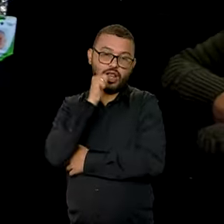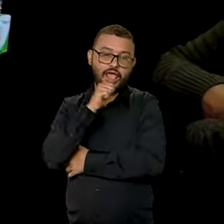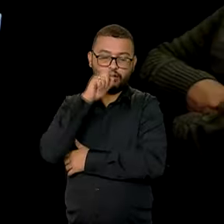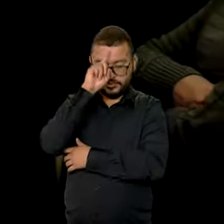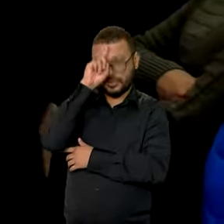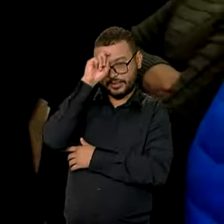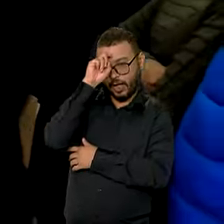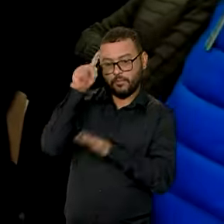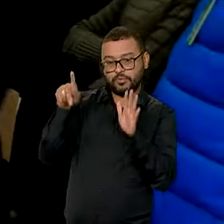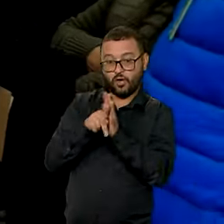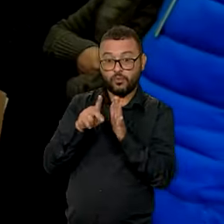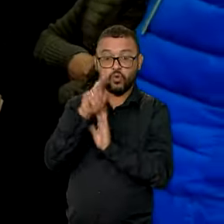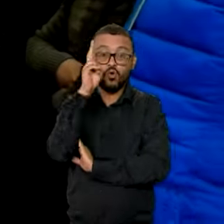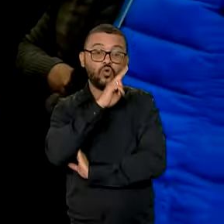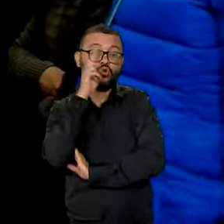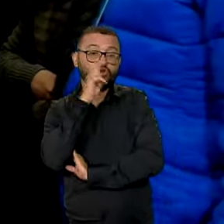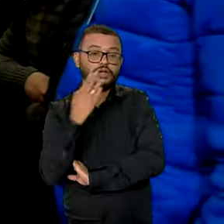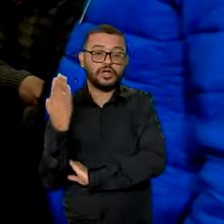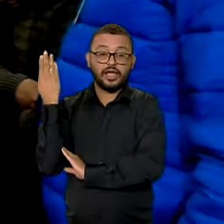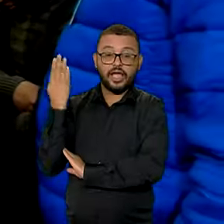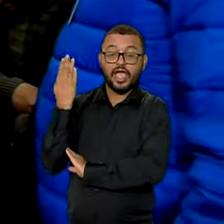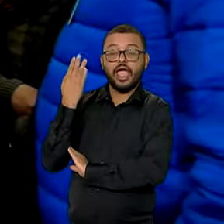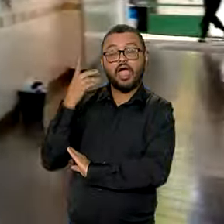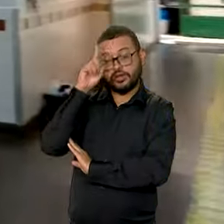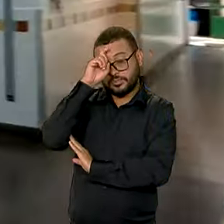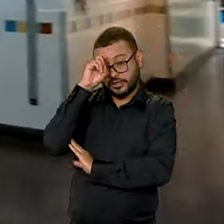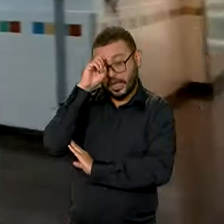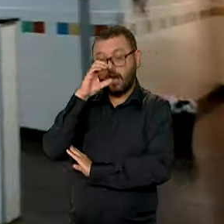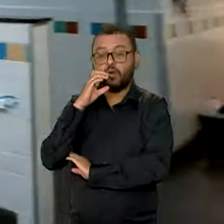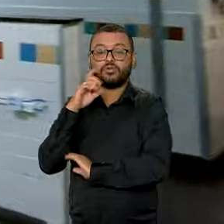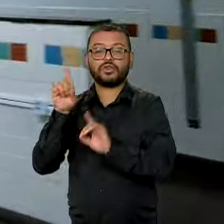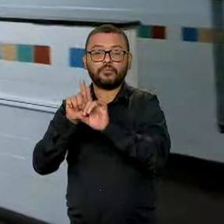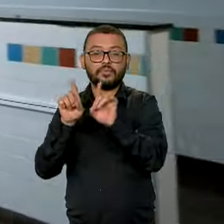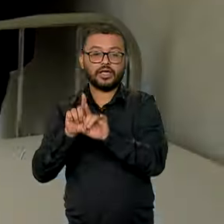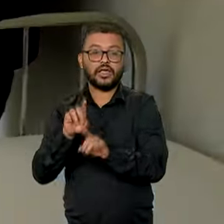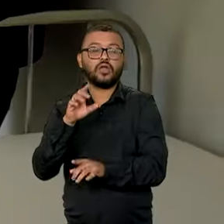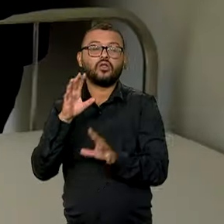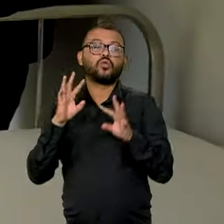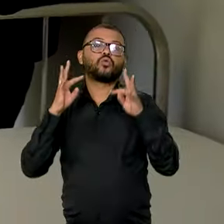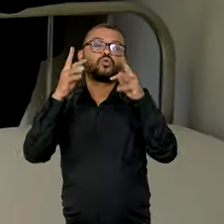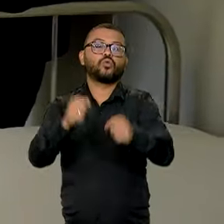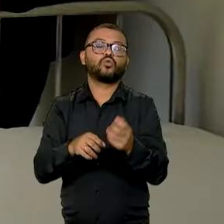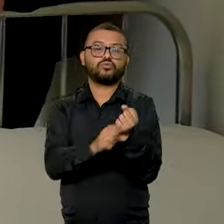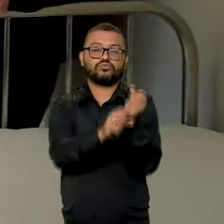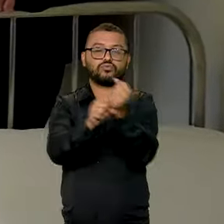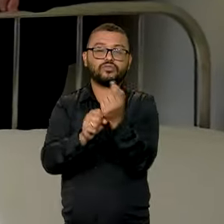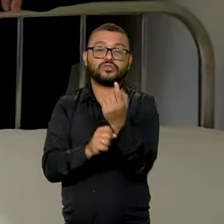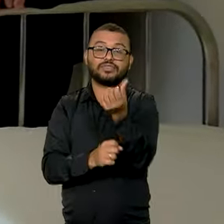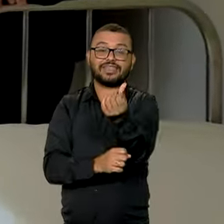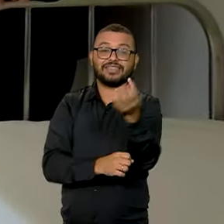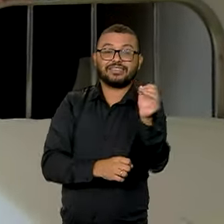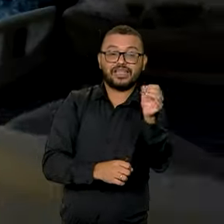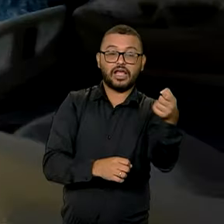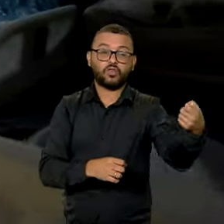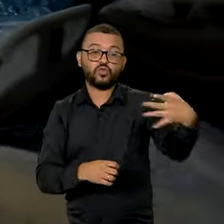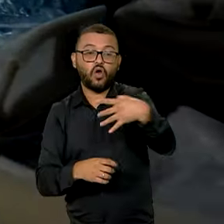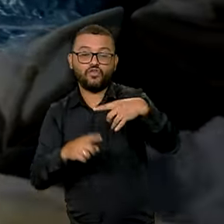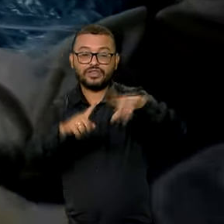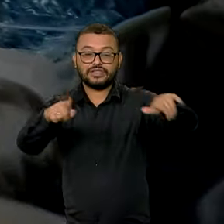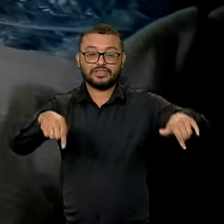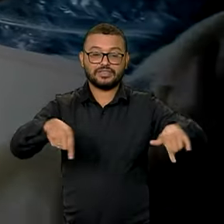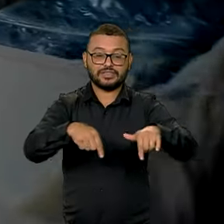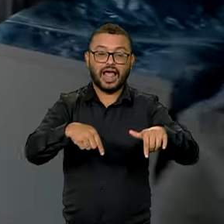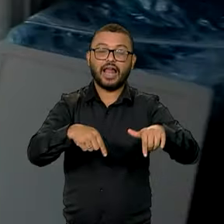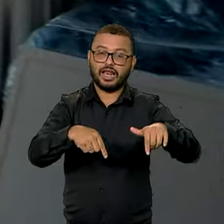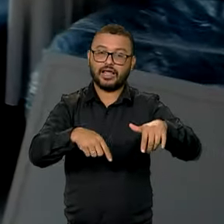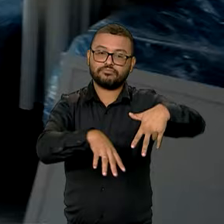novos leitos de emergência do Hospital Criança Conceição e do Cristo Redentor. No total, serão 60 novos leitos nos três